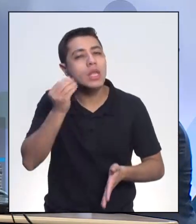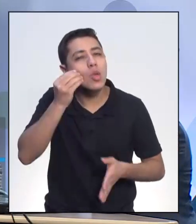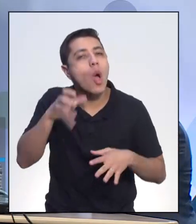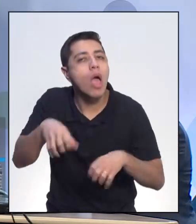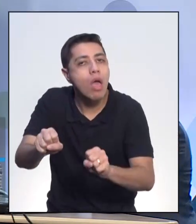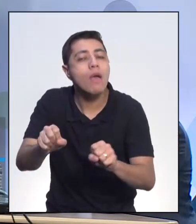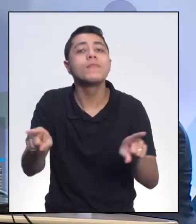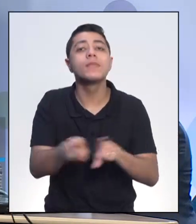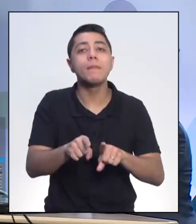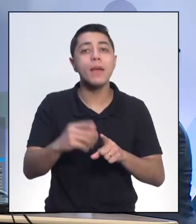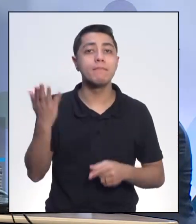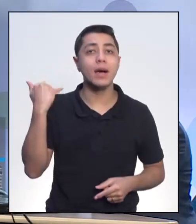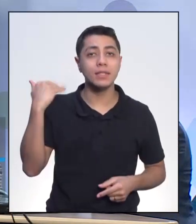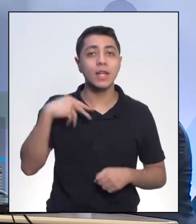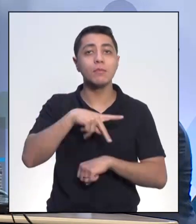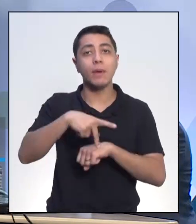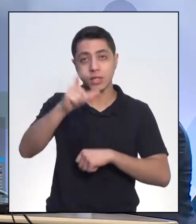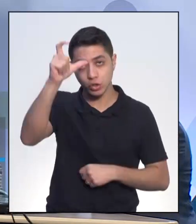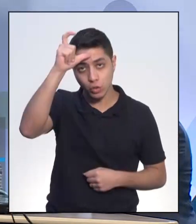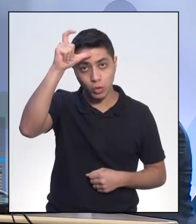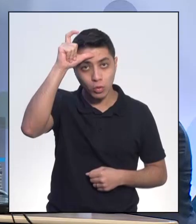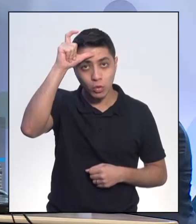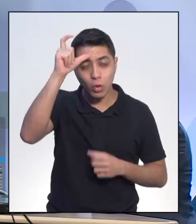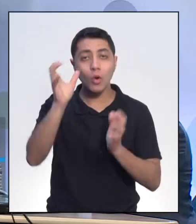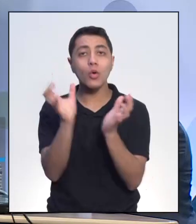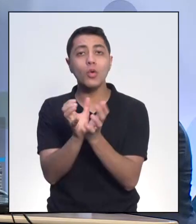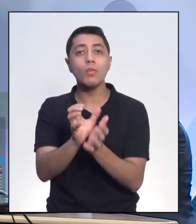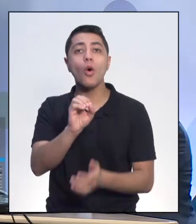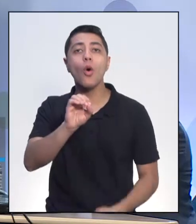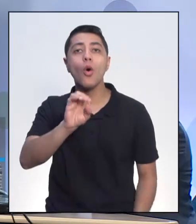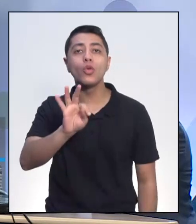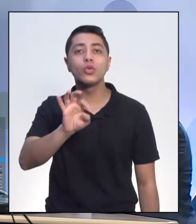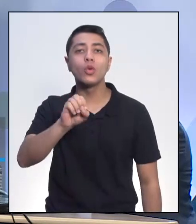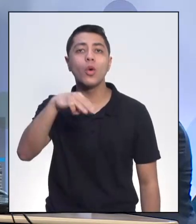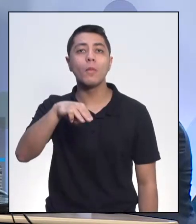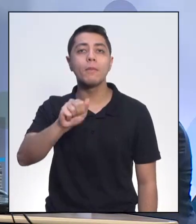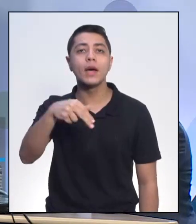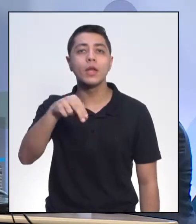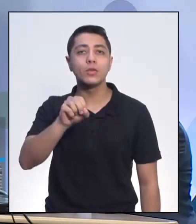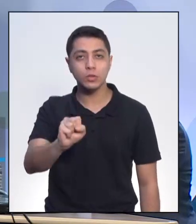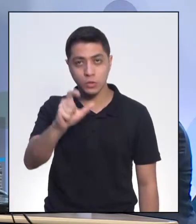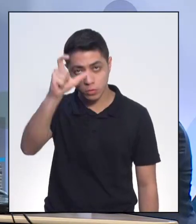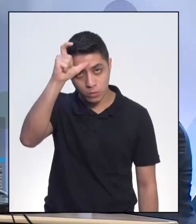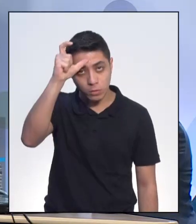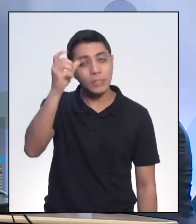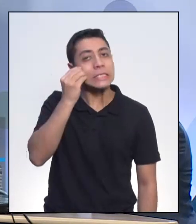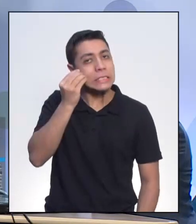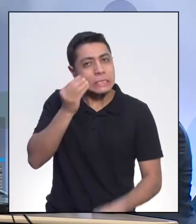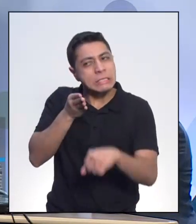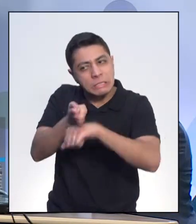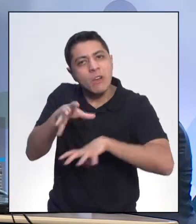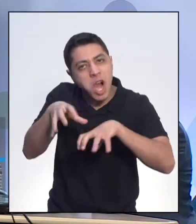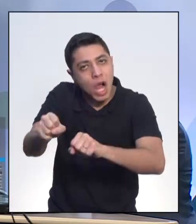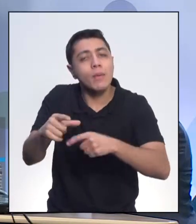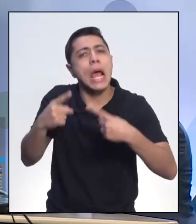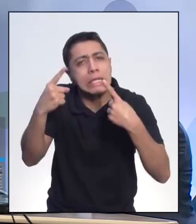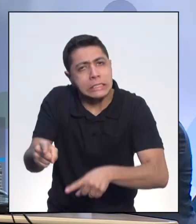que eram os otomanos, que estavam nessa região aqui. Então, é um conflito também histórico, como é o conflito